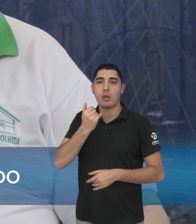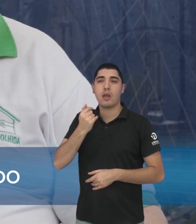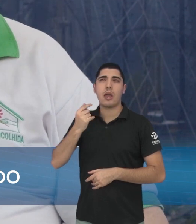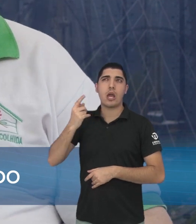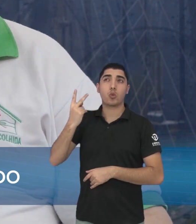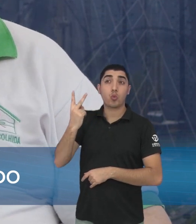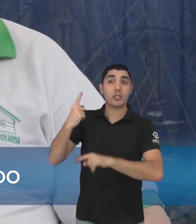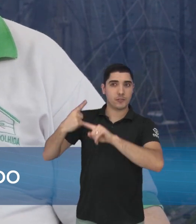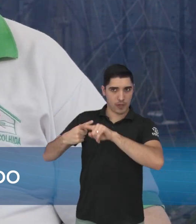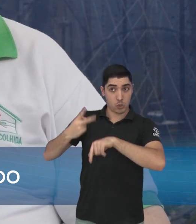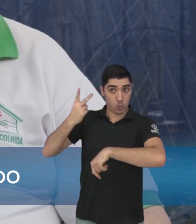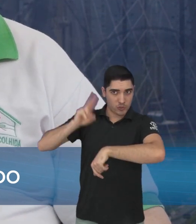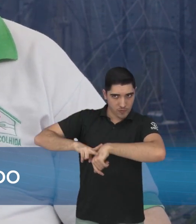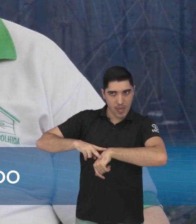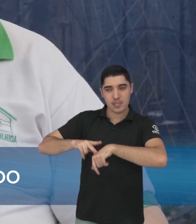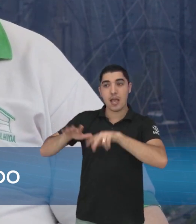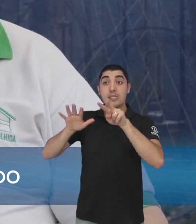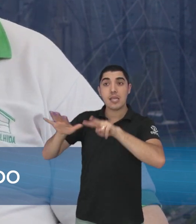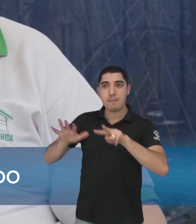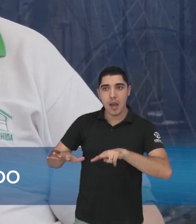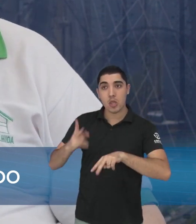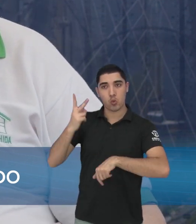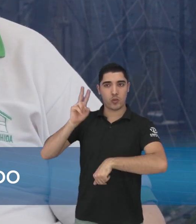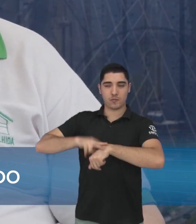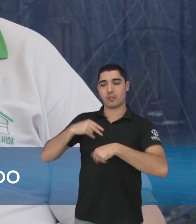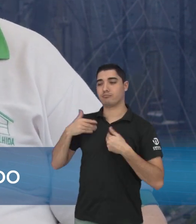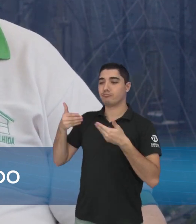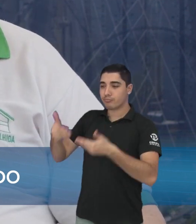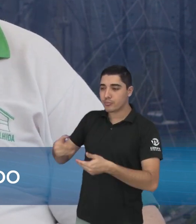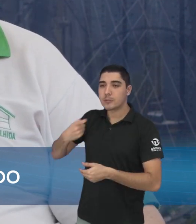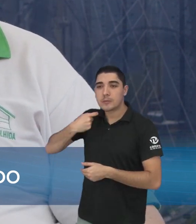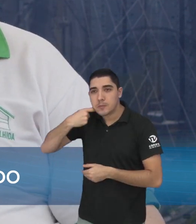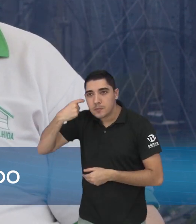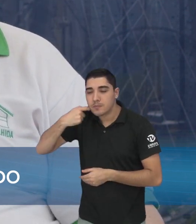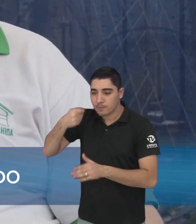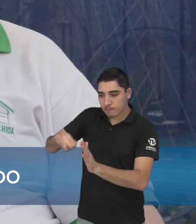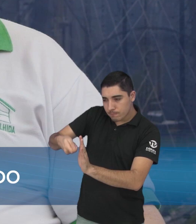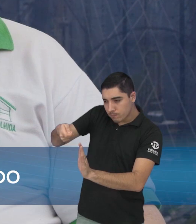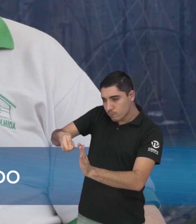E aí estava lá, entrava muito, porque eu tinha que trabalhar, entrava muito cedo.